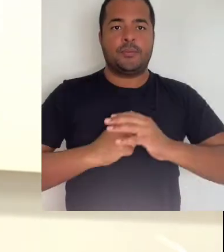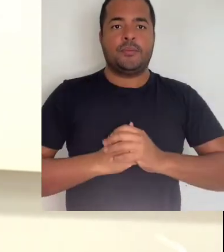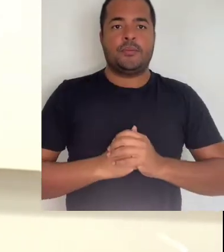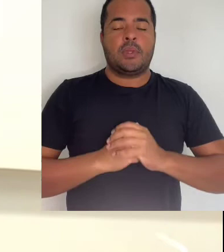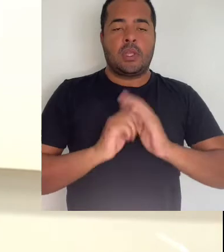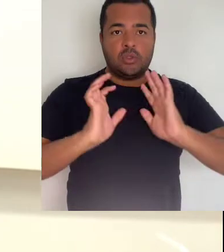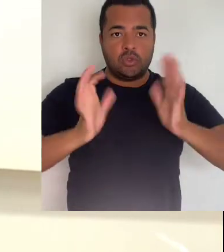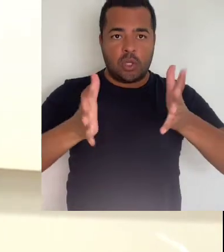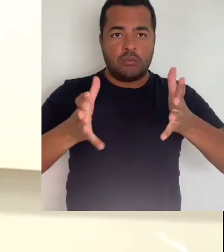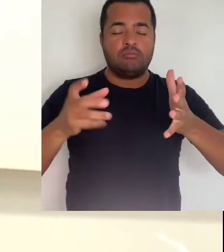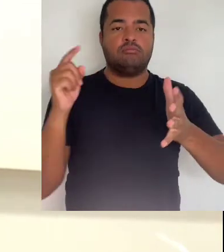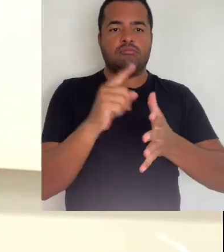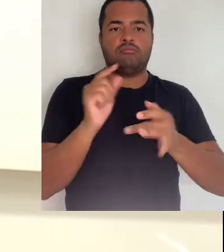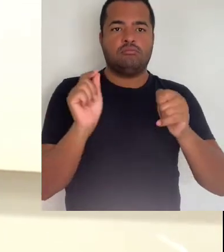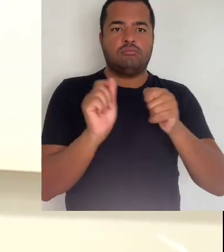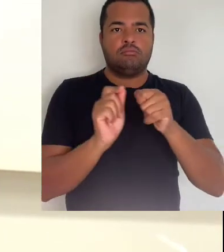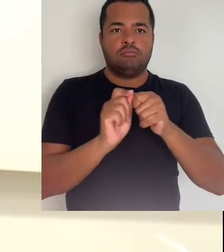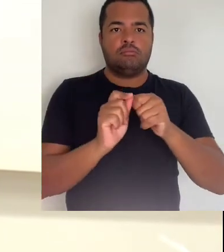ok?